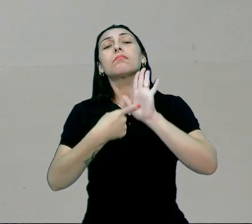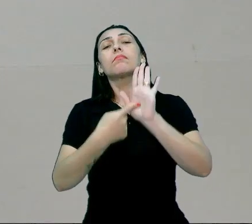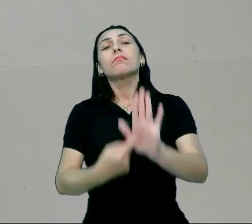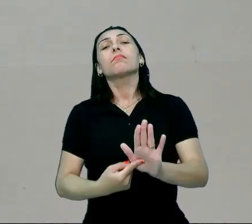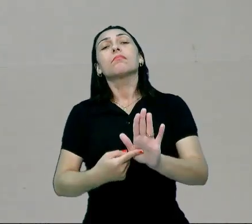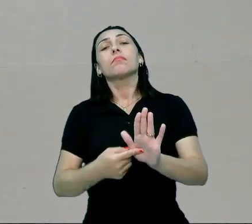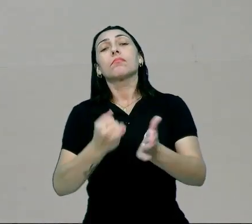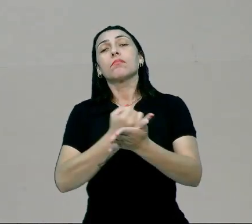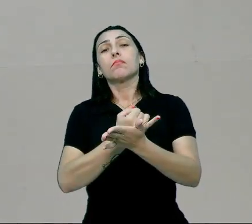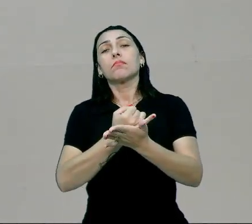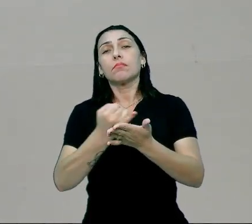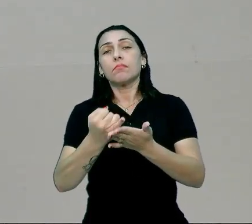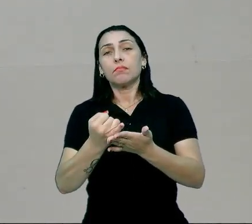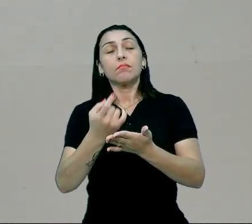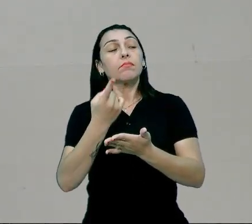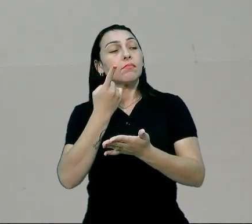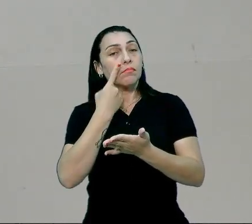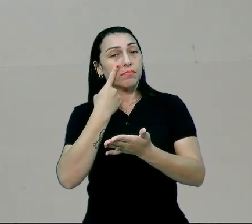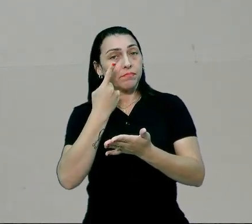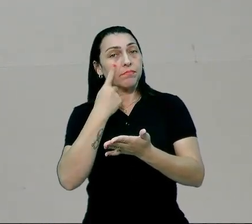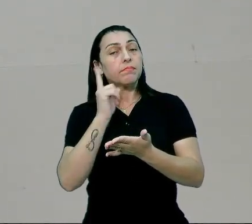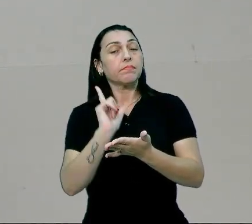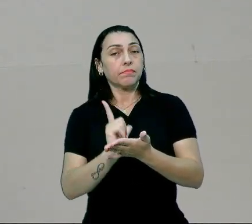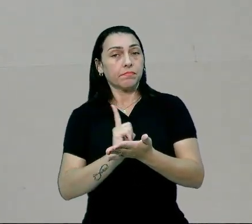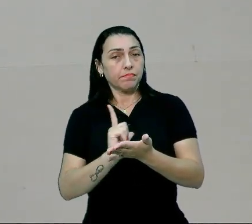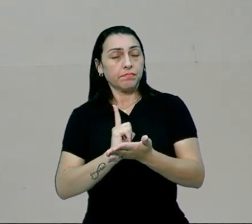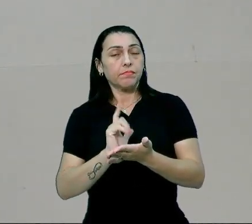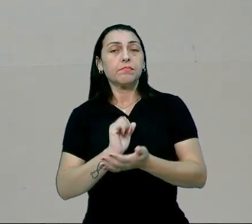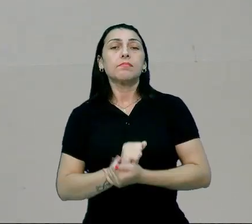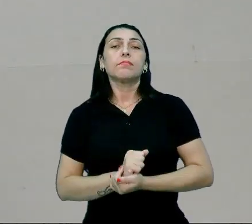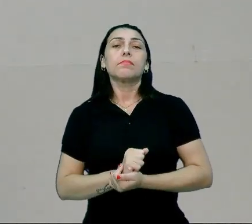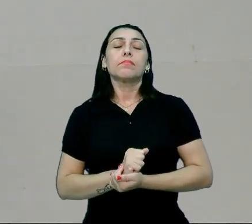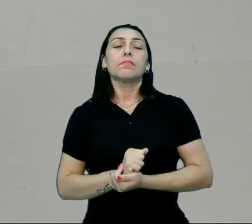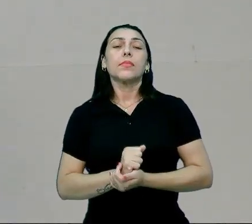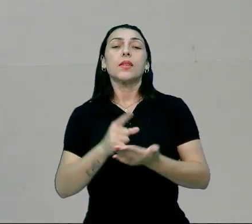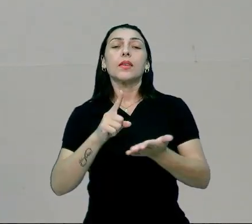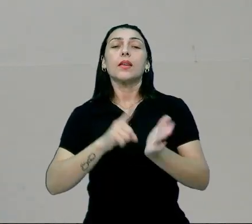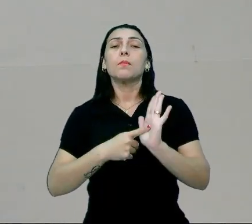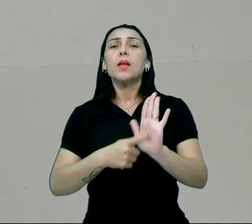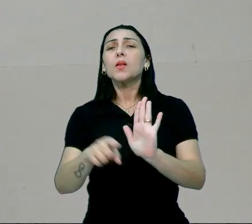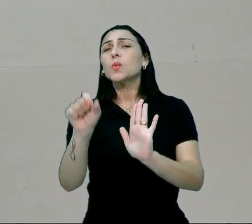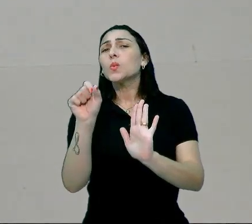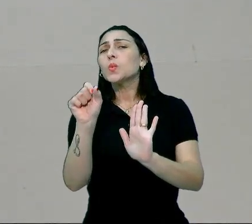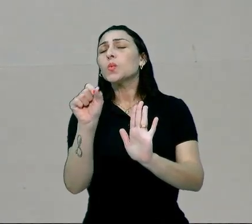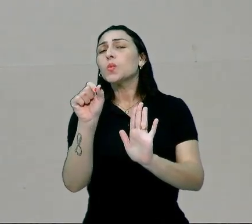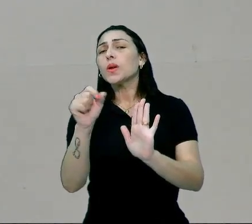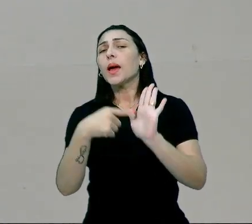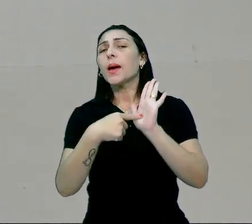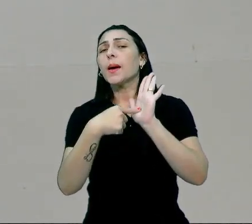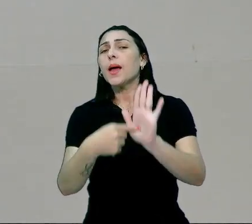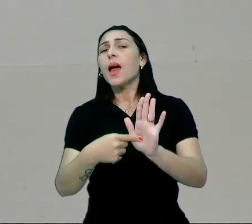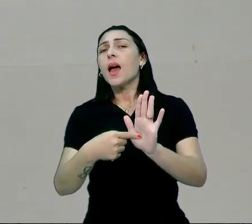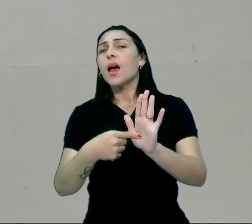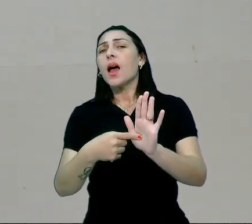na sua introdução, observe que nós temos uma introdução aqui, ela apresenta o quê? Ela apresenta a onda de